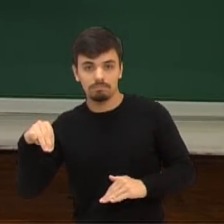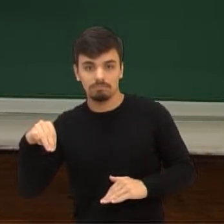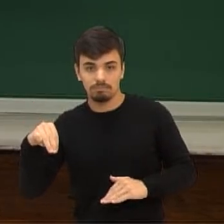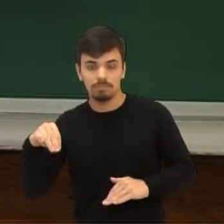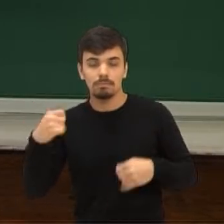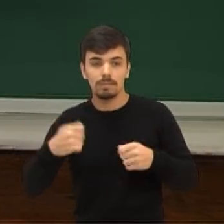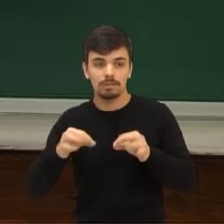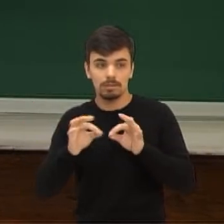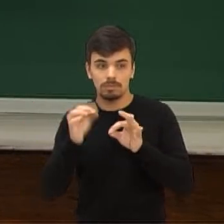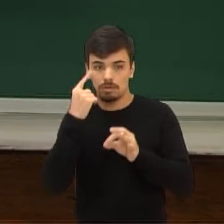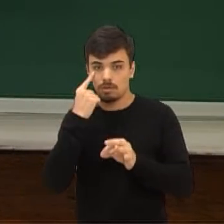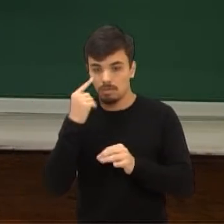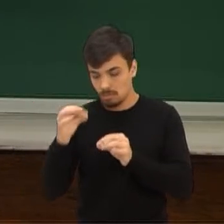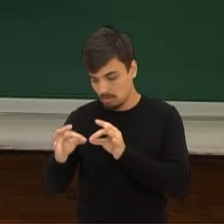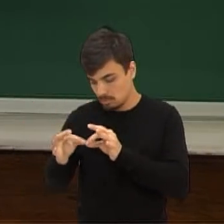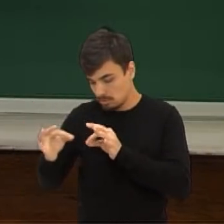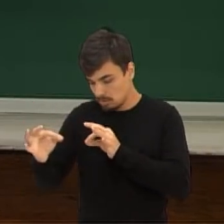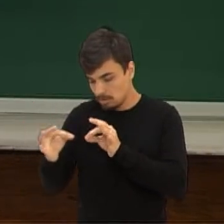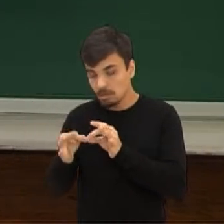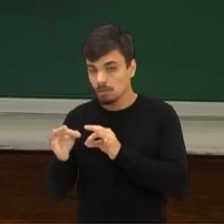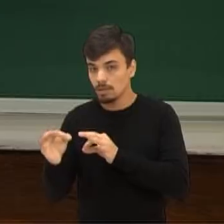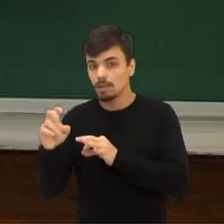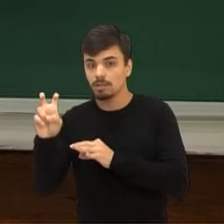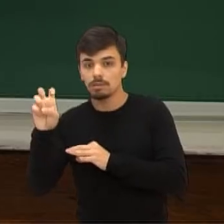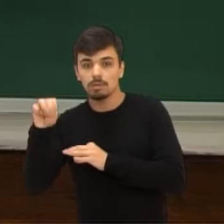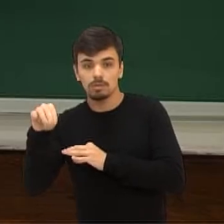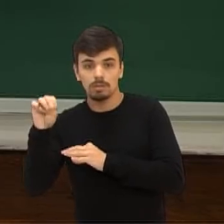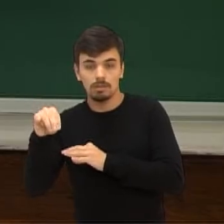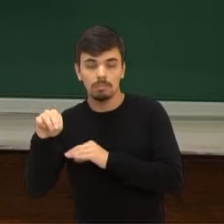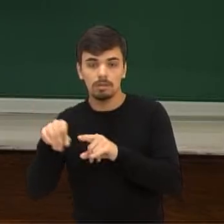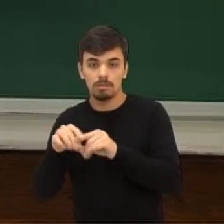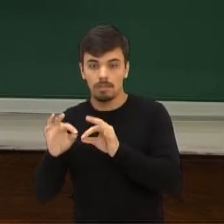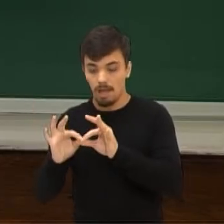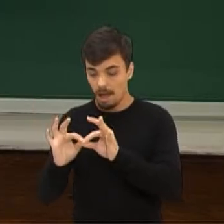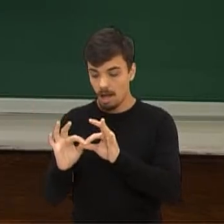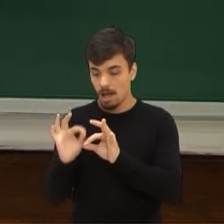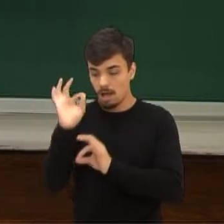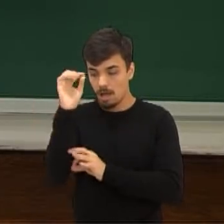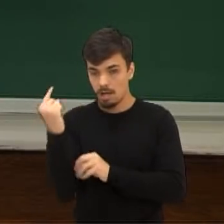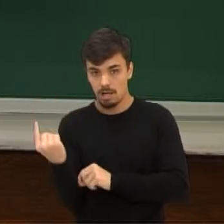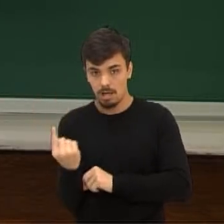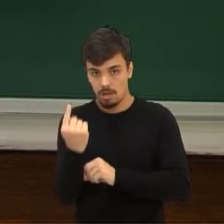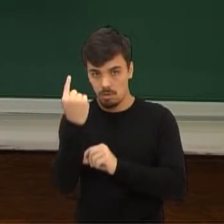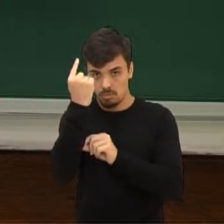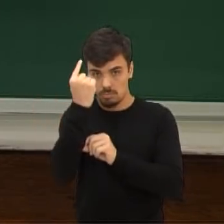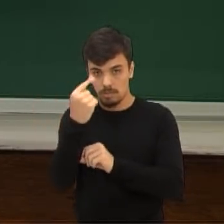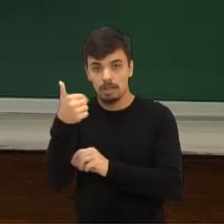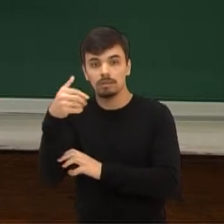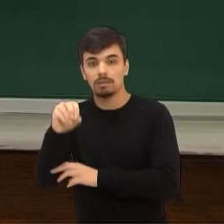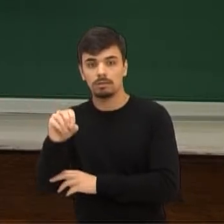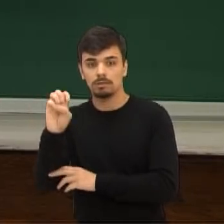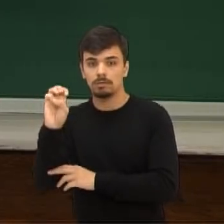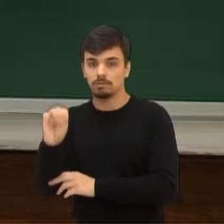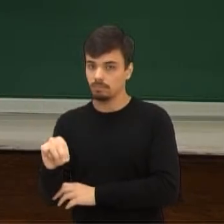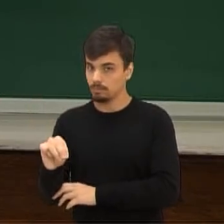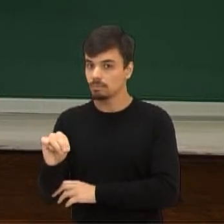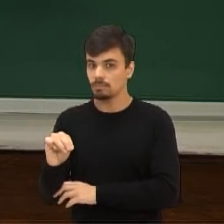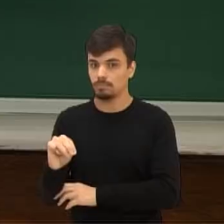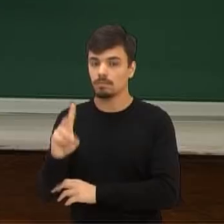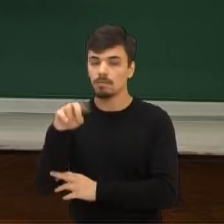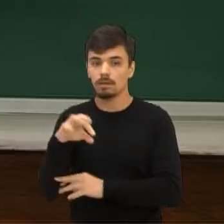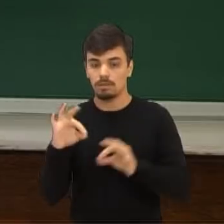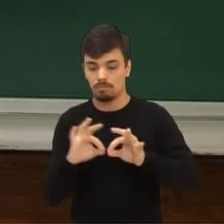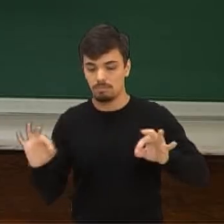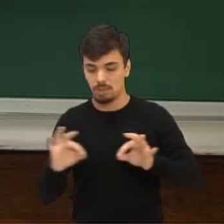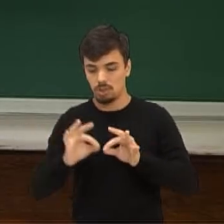uma largura aqui de 5 centímetros, com uma altura da caixinha de 10 centímetros. São